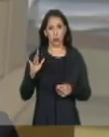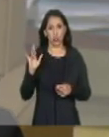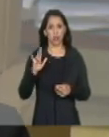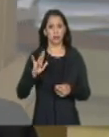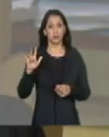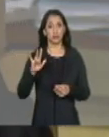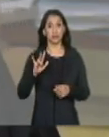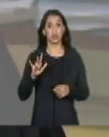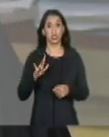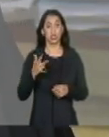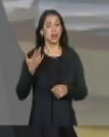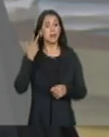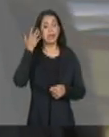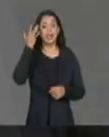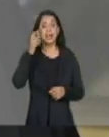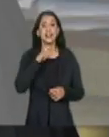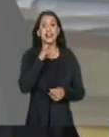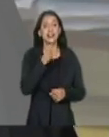ninguém saiba.